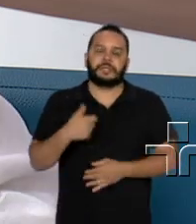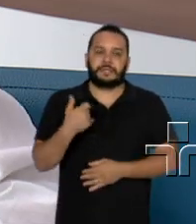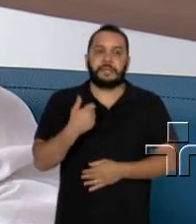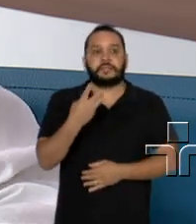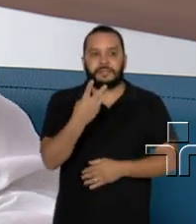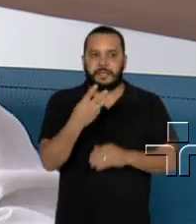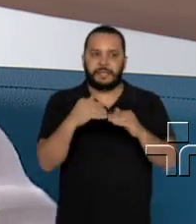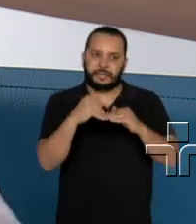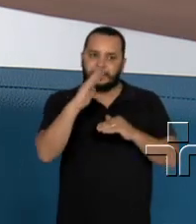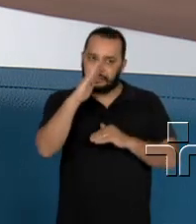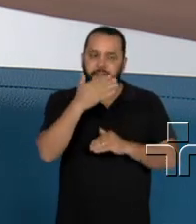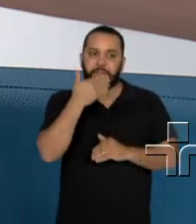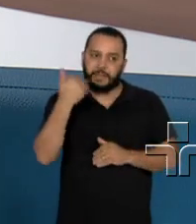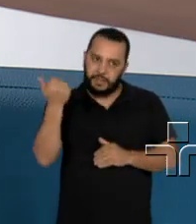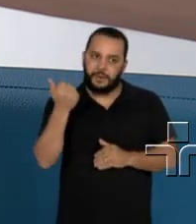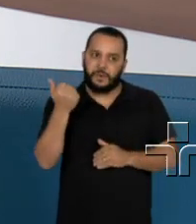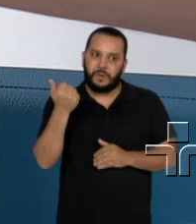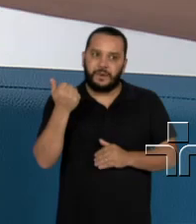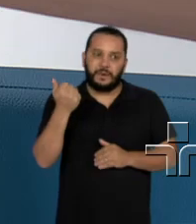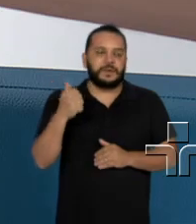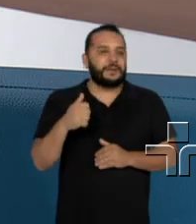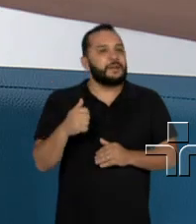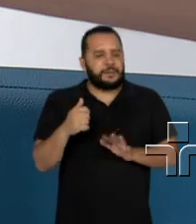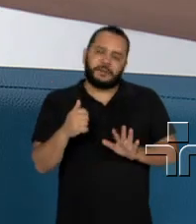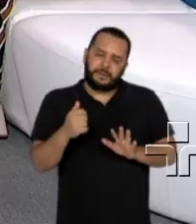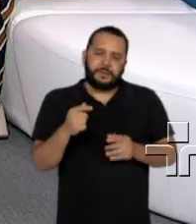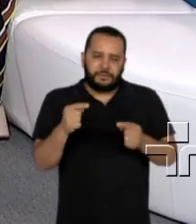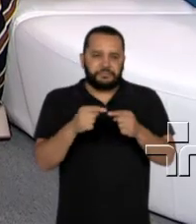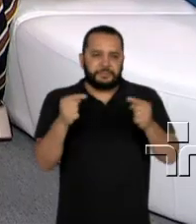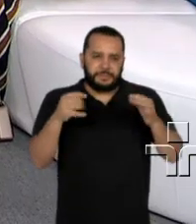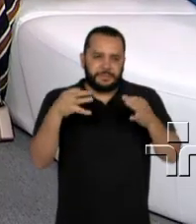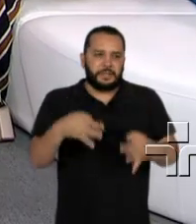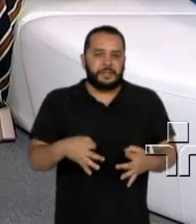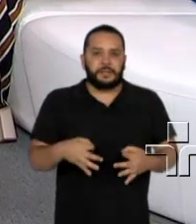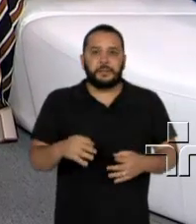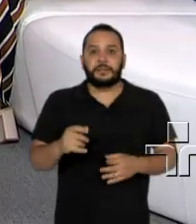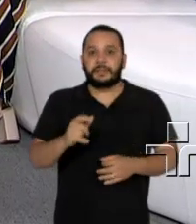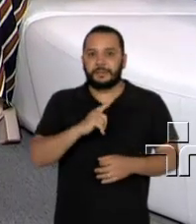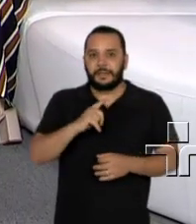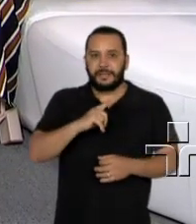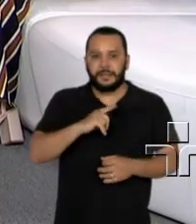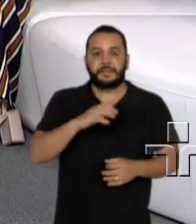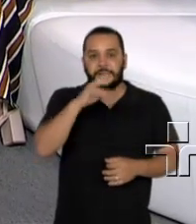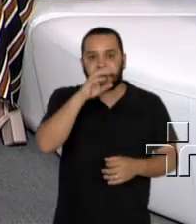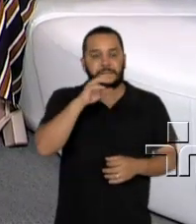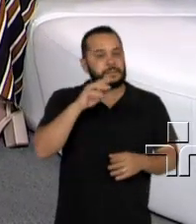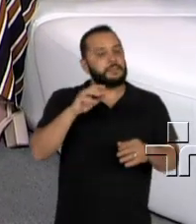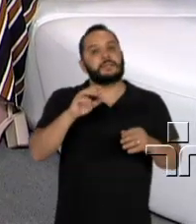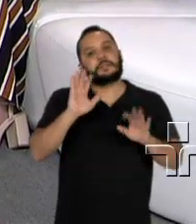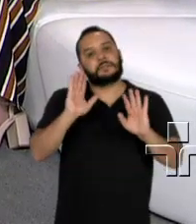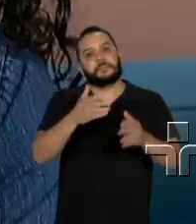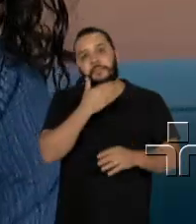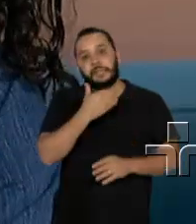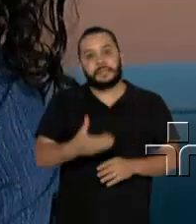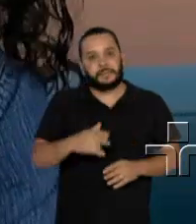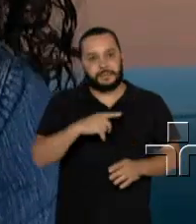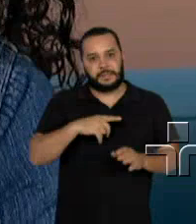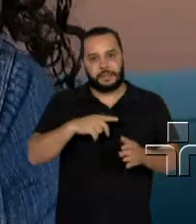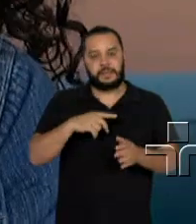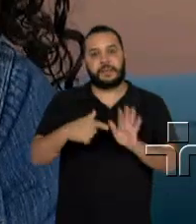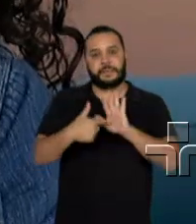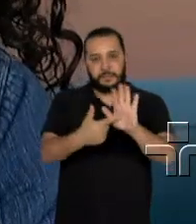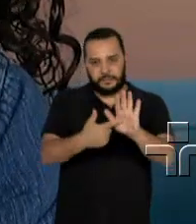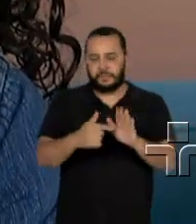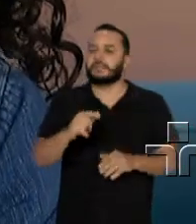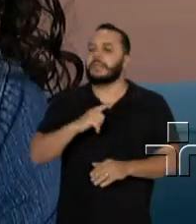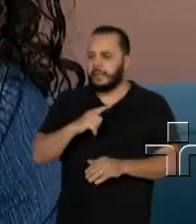três ou perto dos três seria o ideal você tem apresentação todo final de ano sim eu já fiz duas